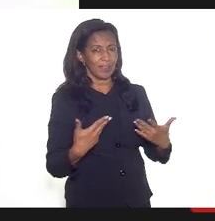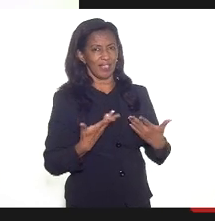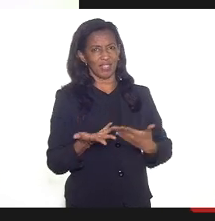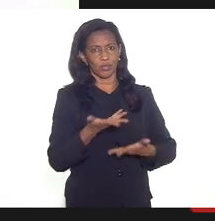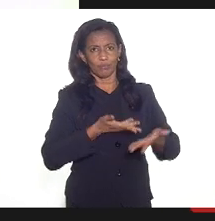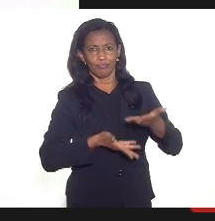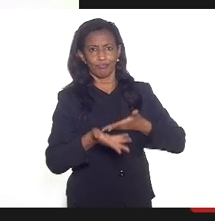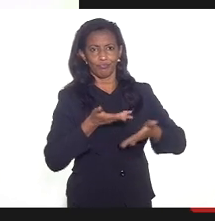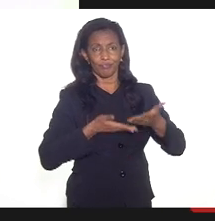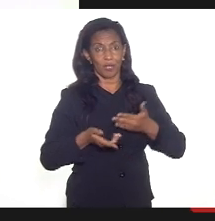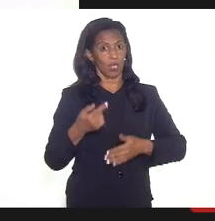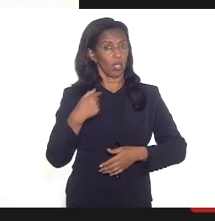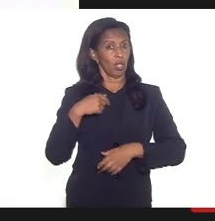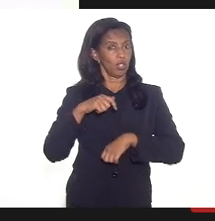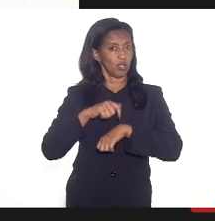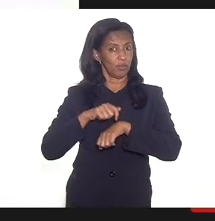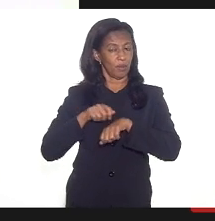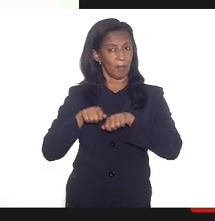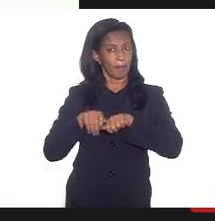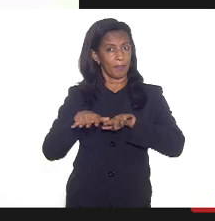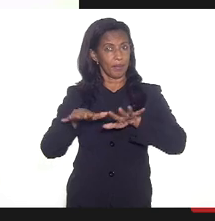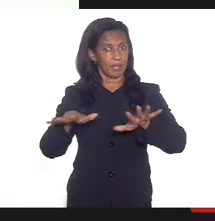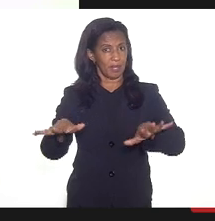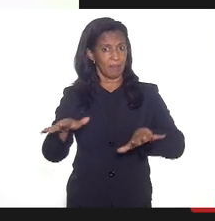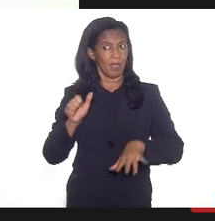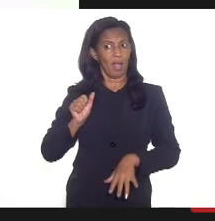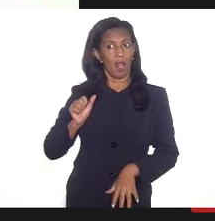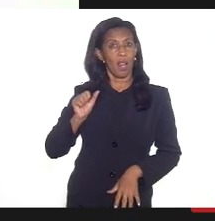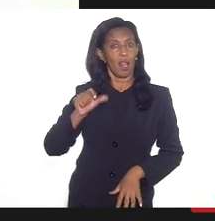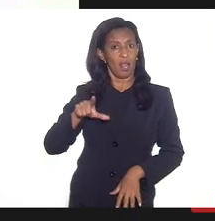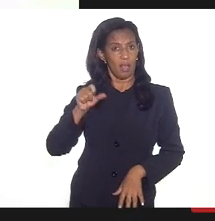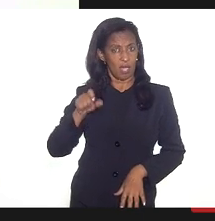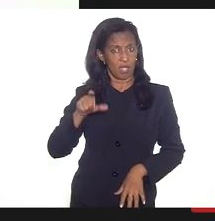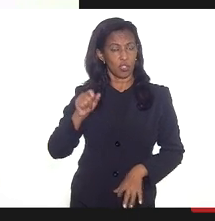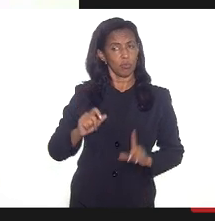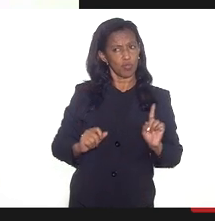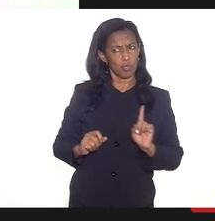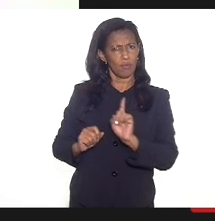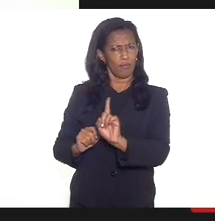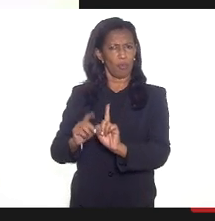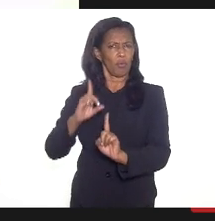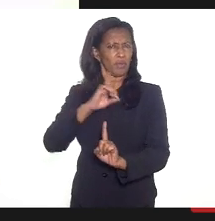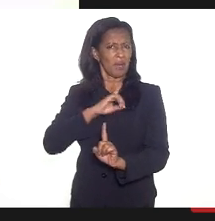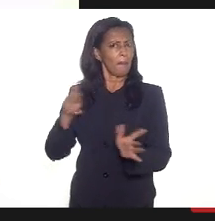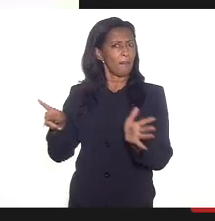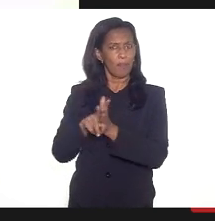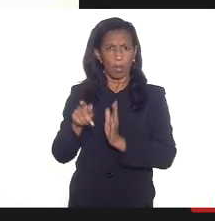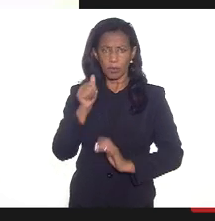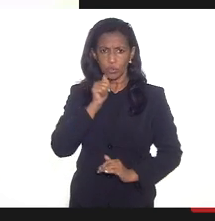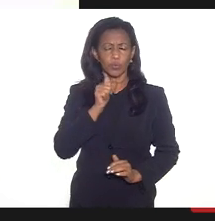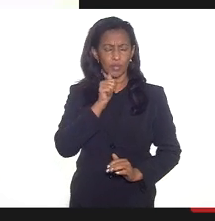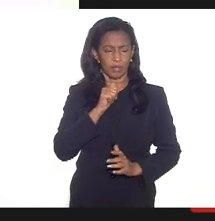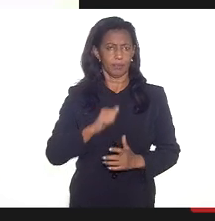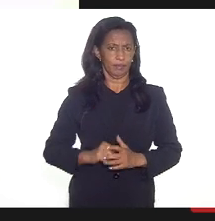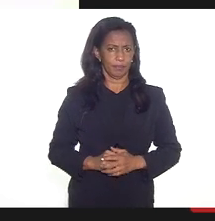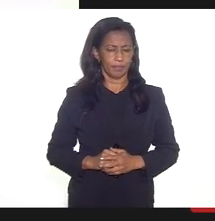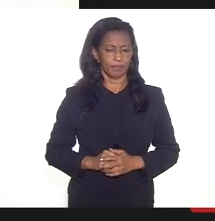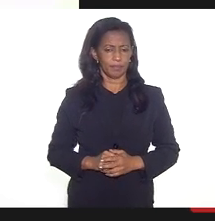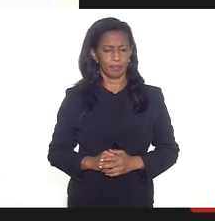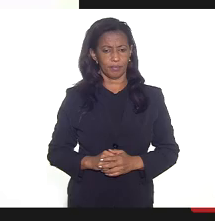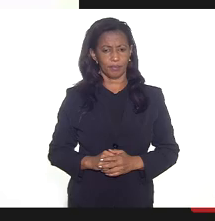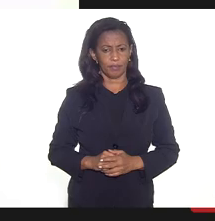tivemos, nesse período de pandemia, lésbicas que procuraram a delegacia, inclusive delegacia de mulher, e